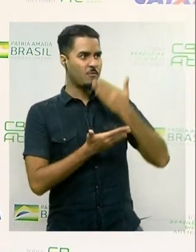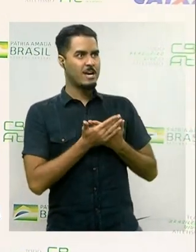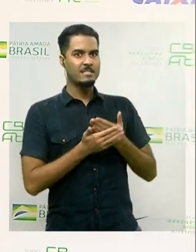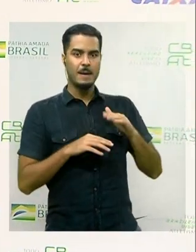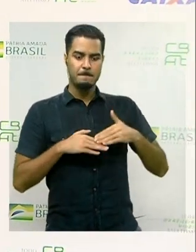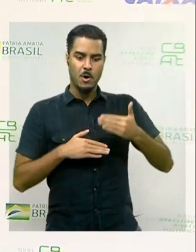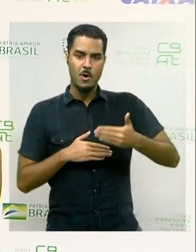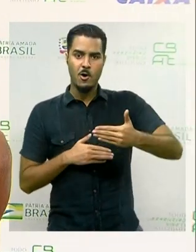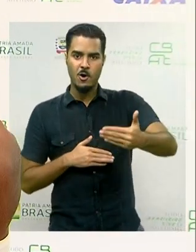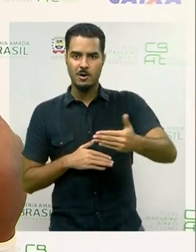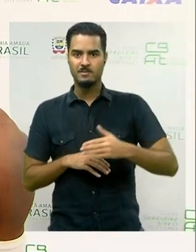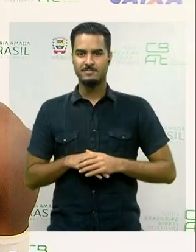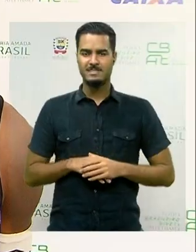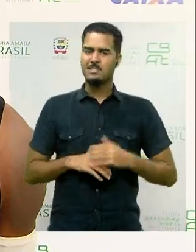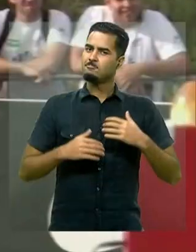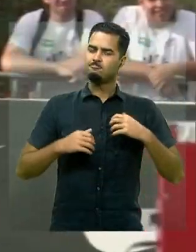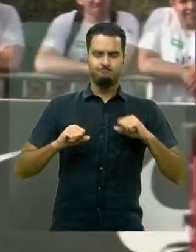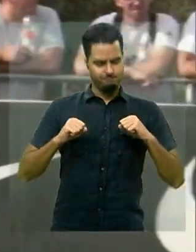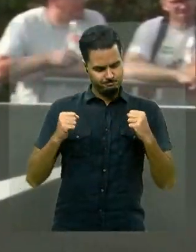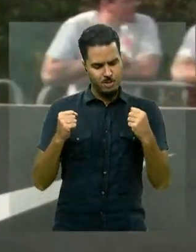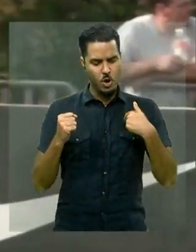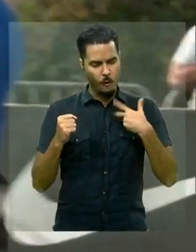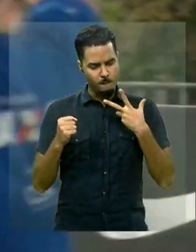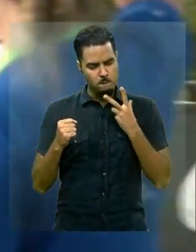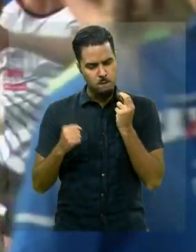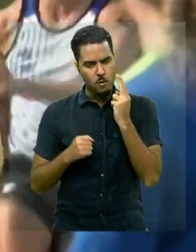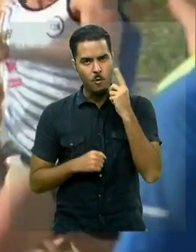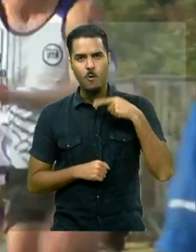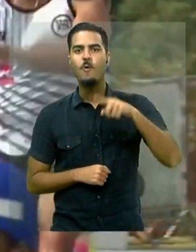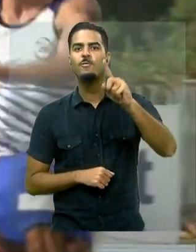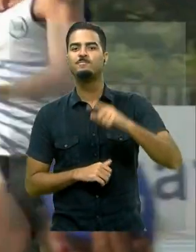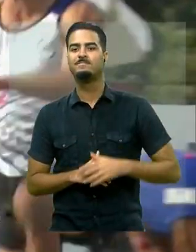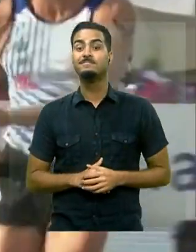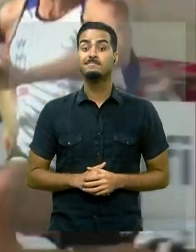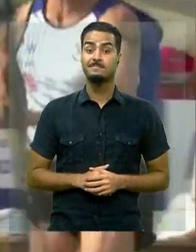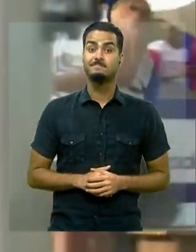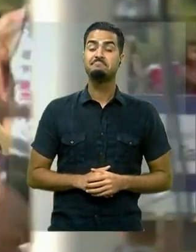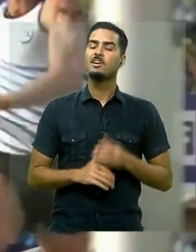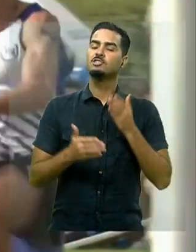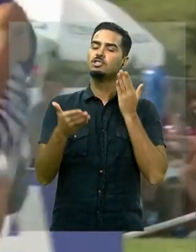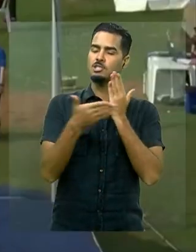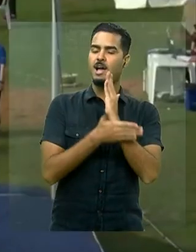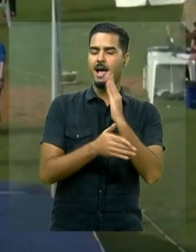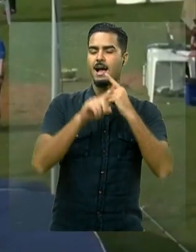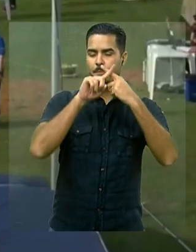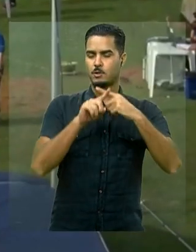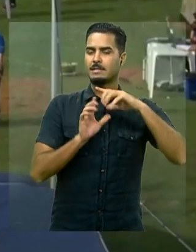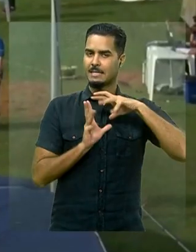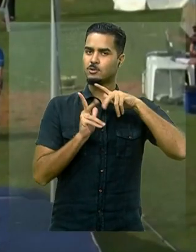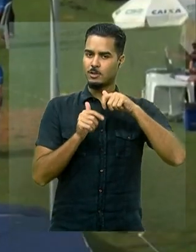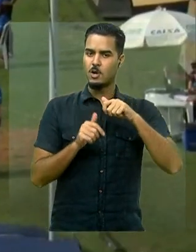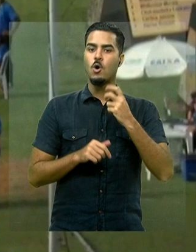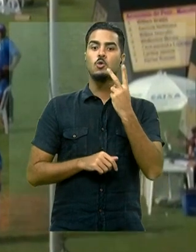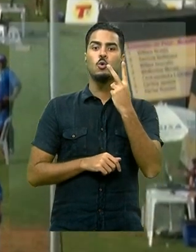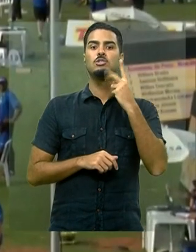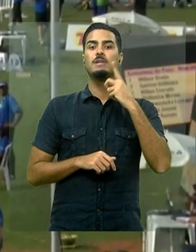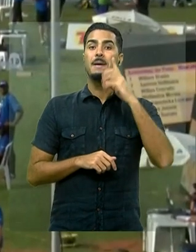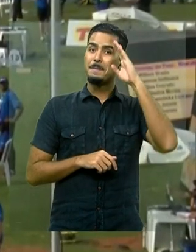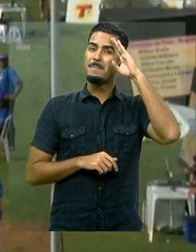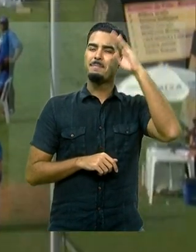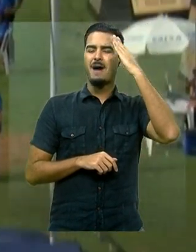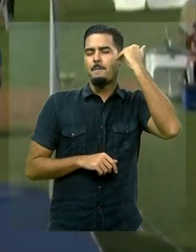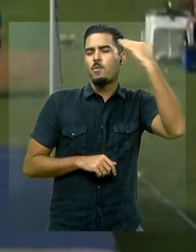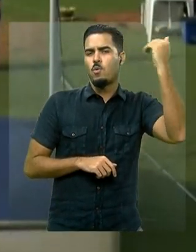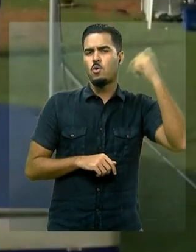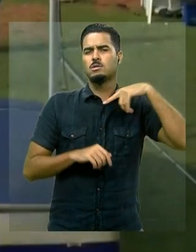tipo, estufar o peito e vamos para cima. Já garantidos nas competições internacionais do ano, os dois maiores nomes